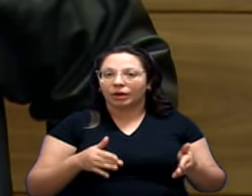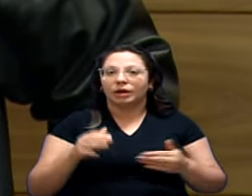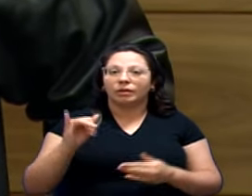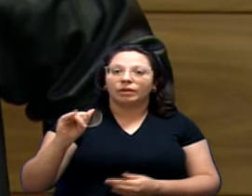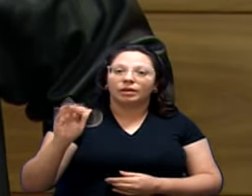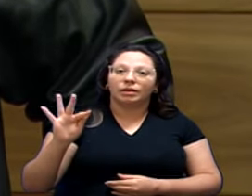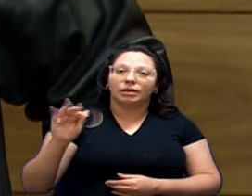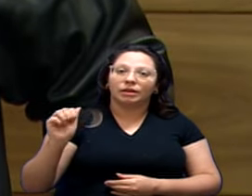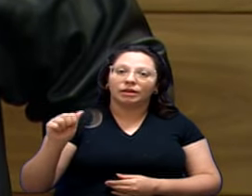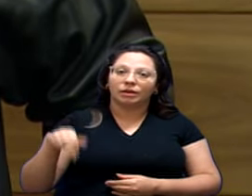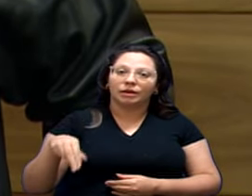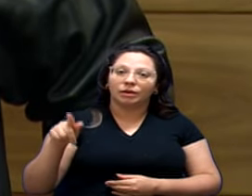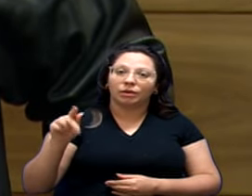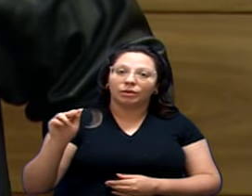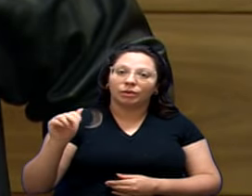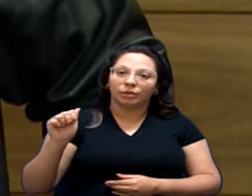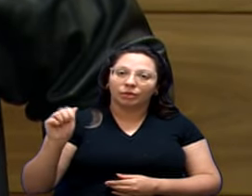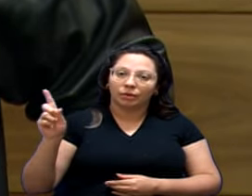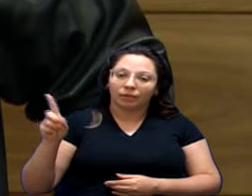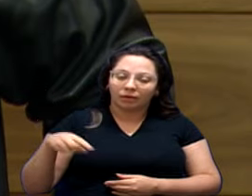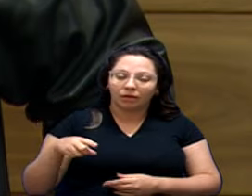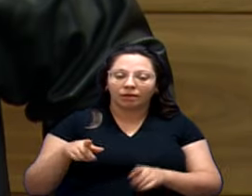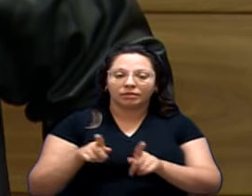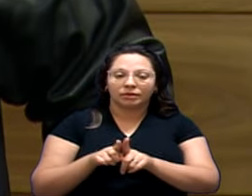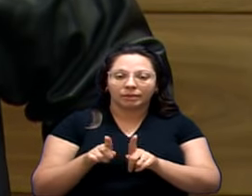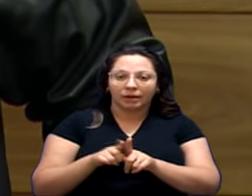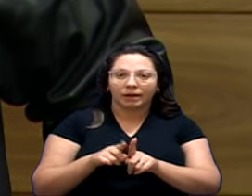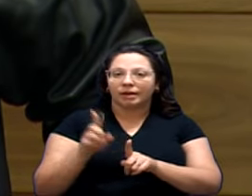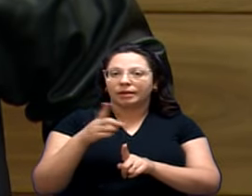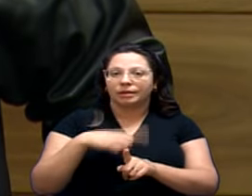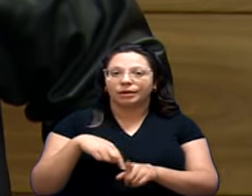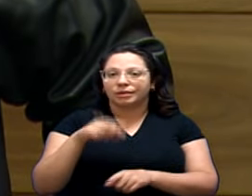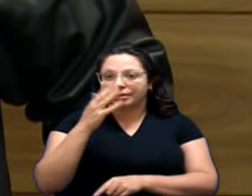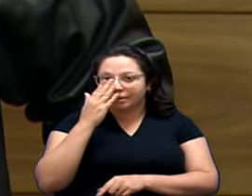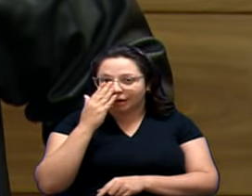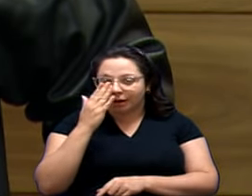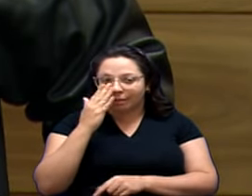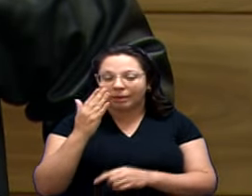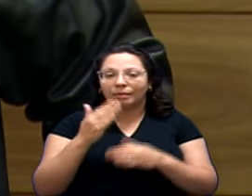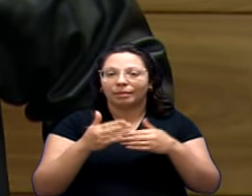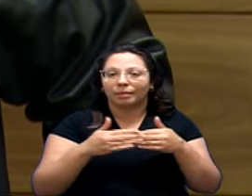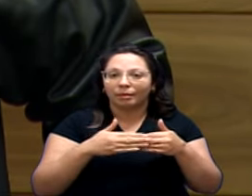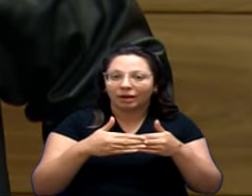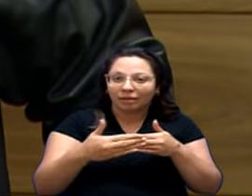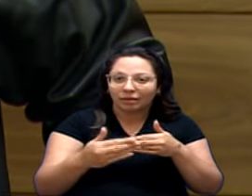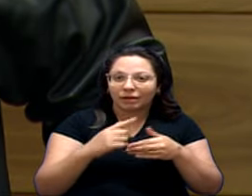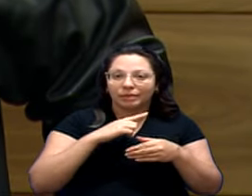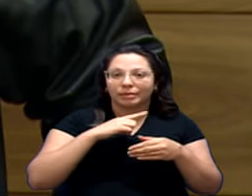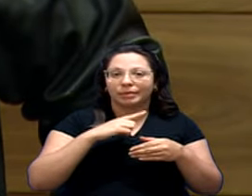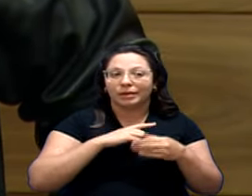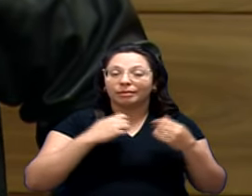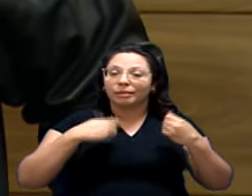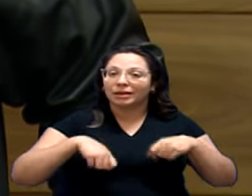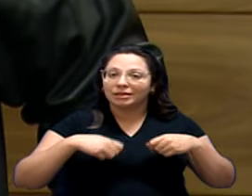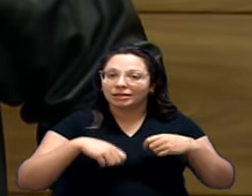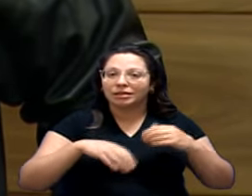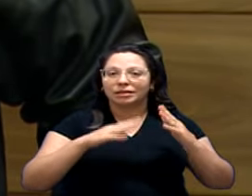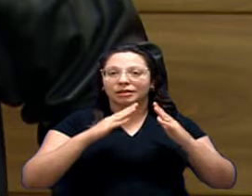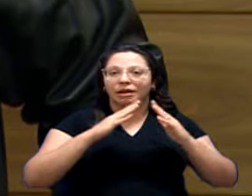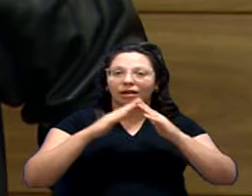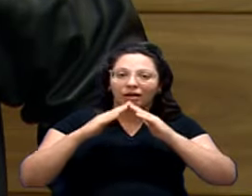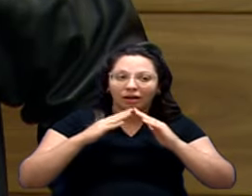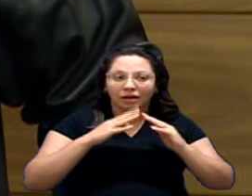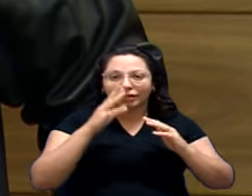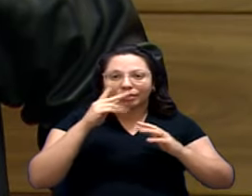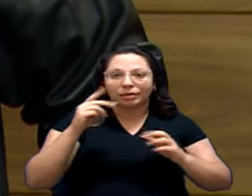gente uma hora ou outra nós vamos ter que vi com uma política Habitacional de remoção dessas pessoas de uma de uma certa maneira então a